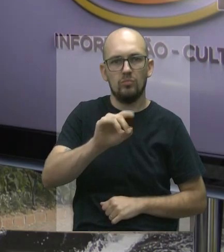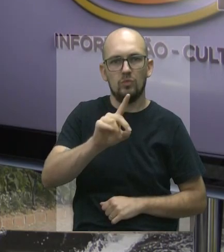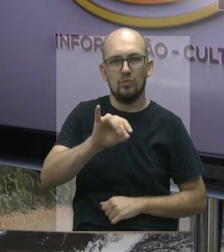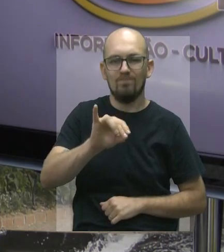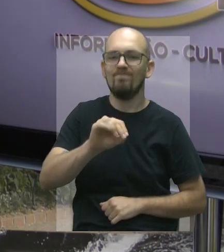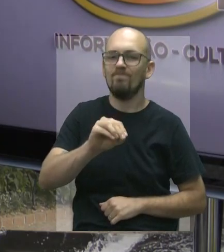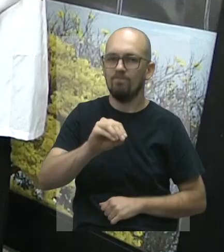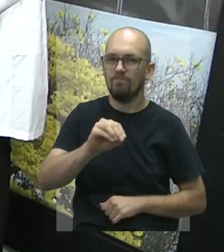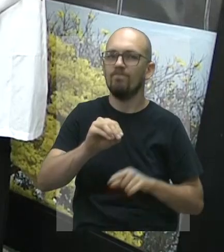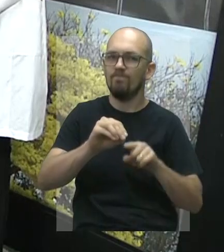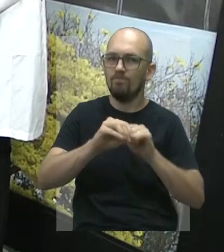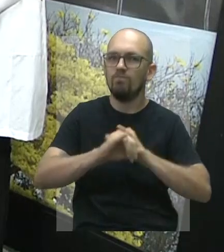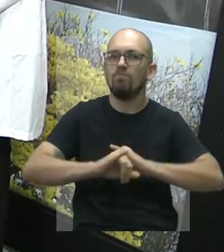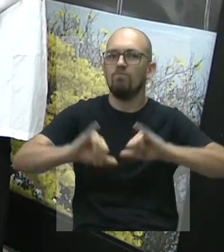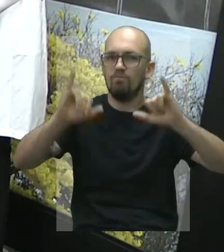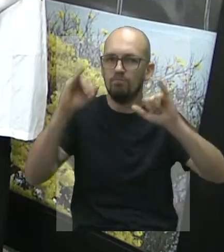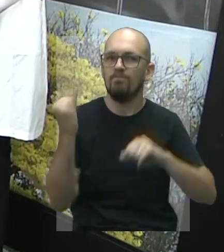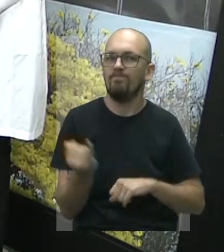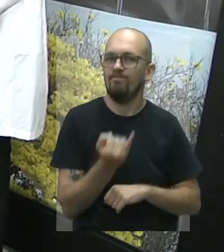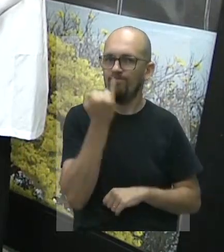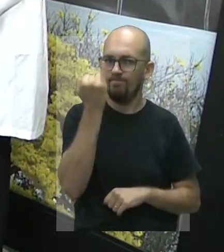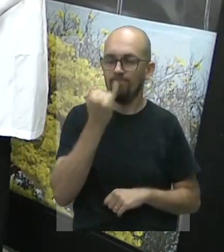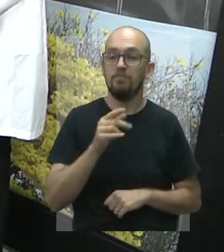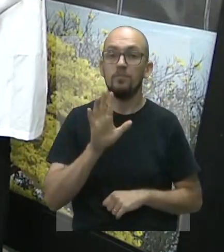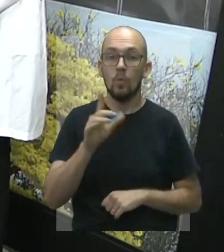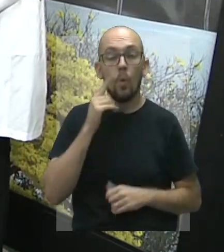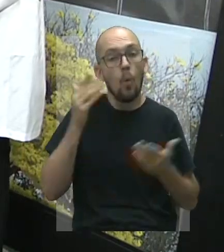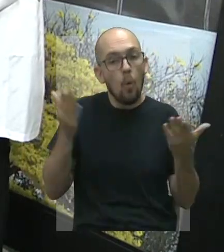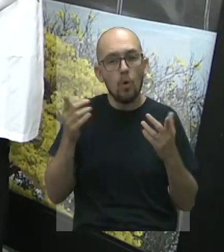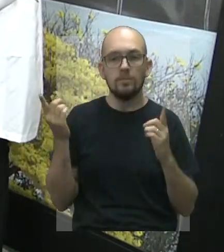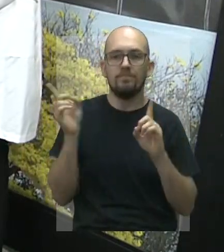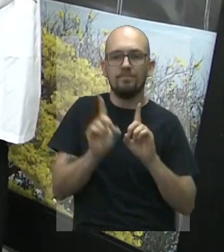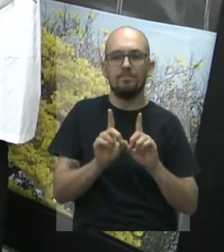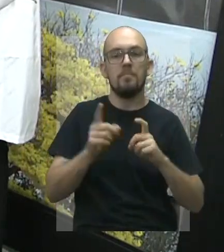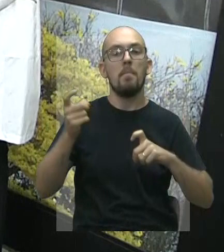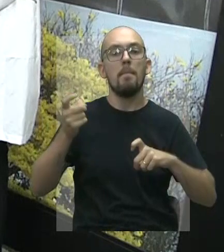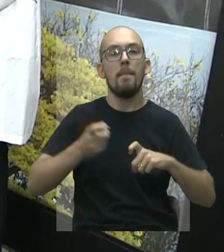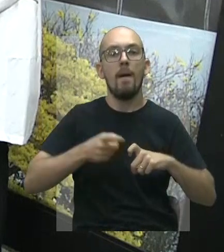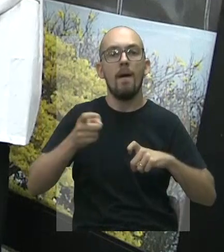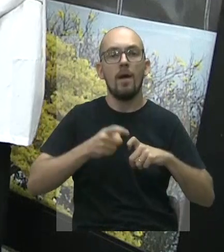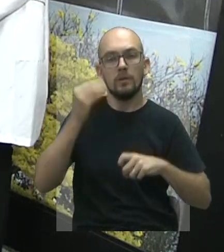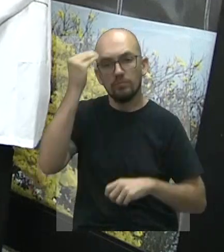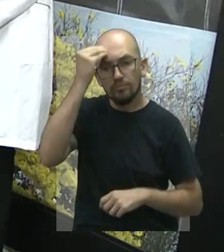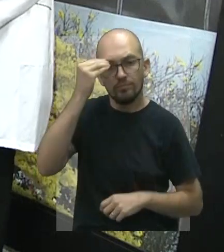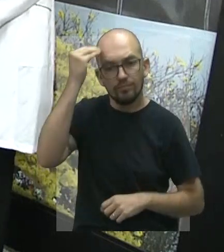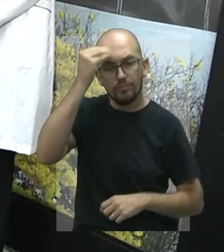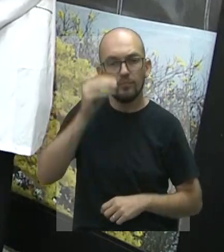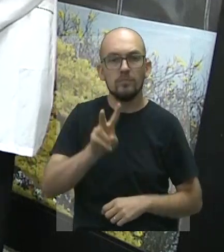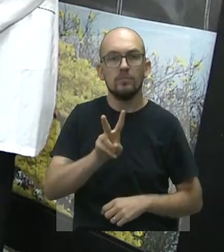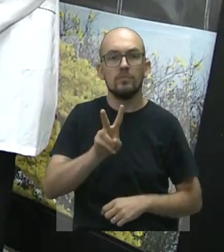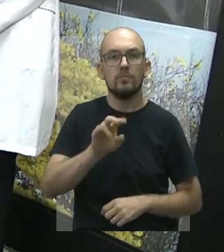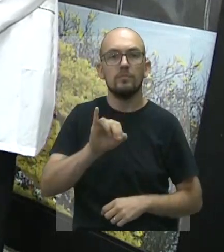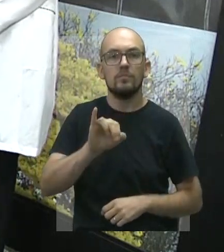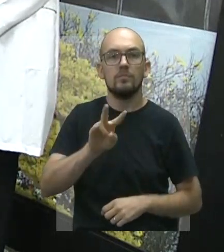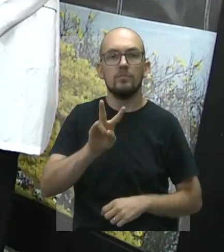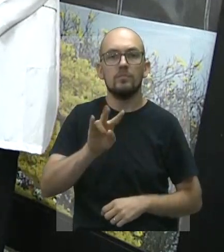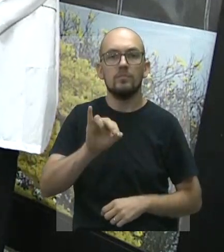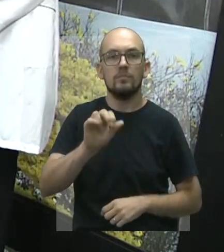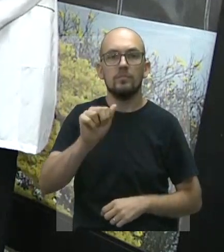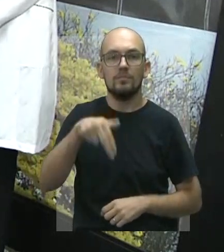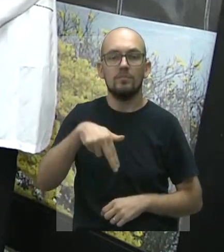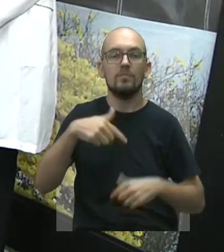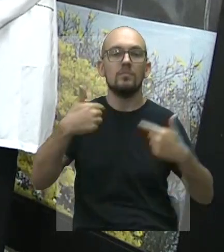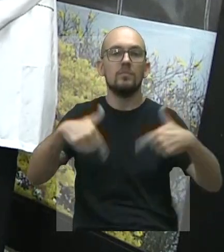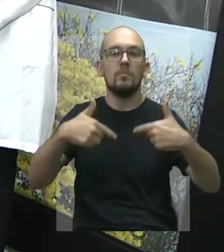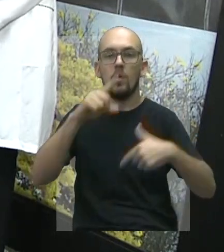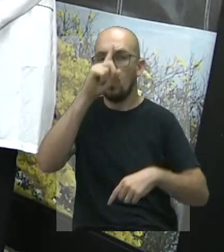ano. E para falar mais sobre o assunto, a gente convidou a psiquiatra a doutora Vivian Irusta, que é psiquiatra da Santa Casa,